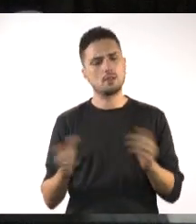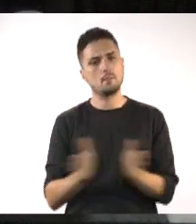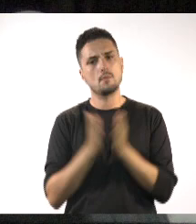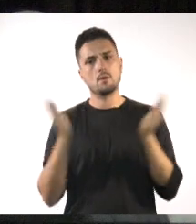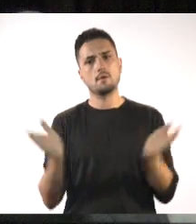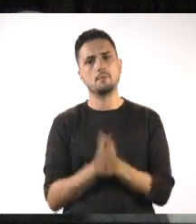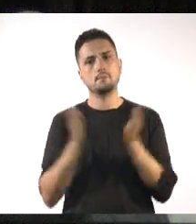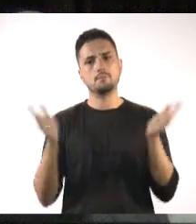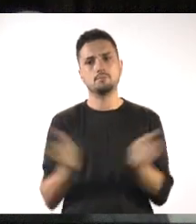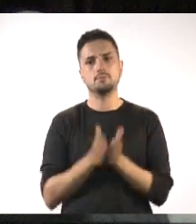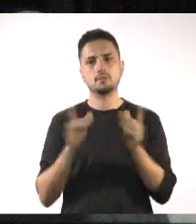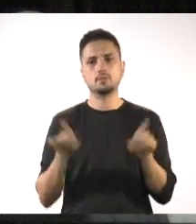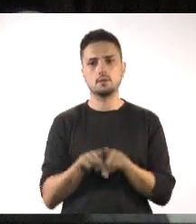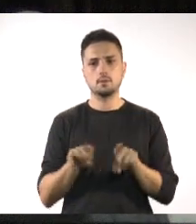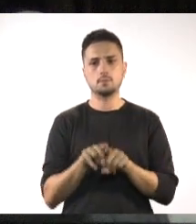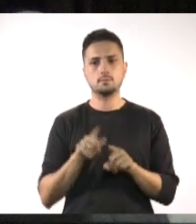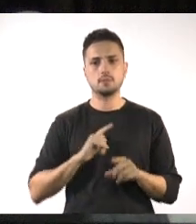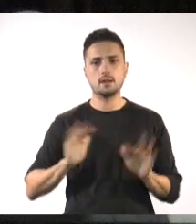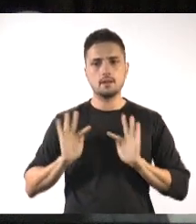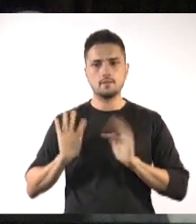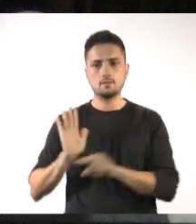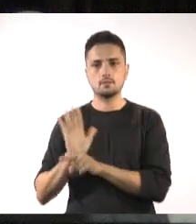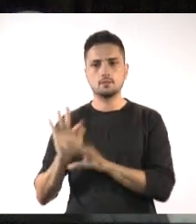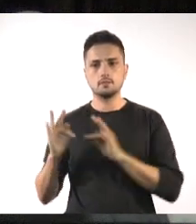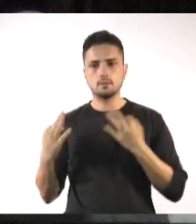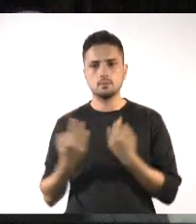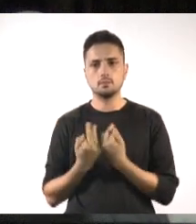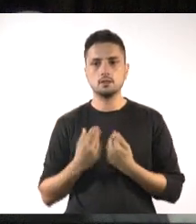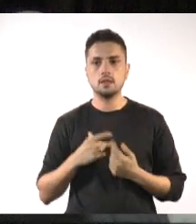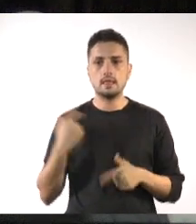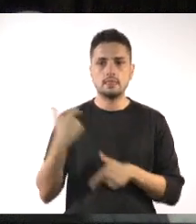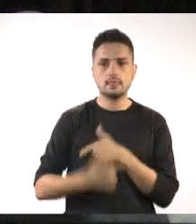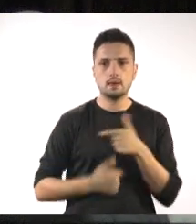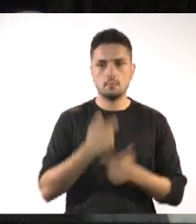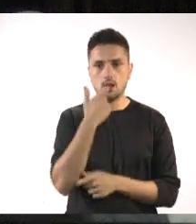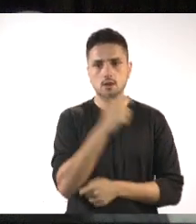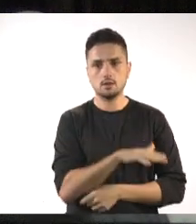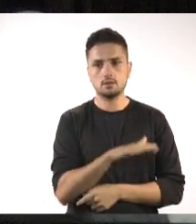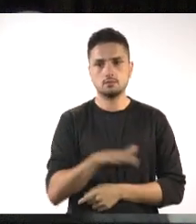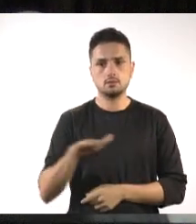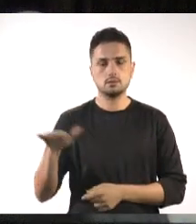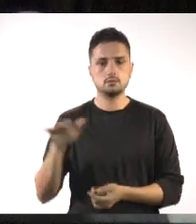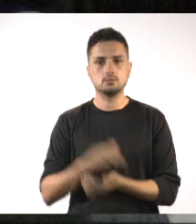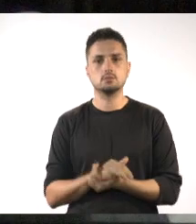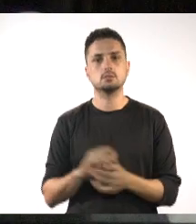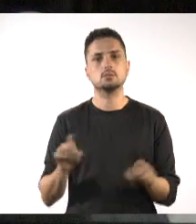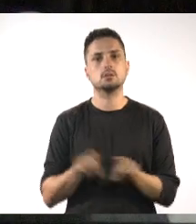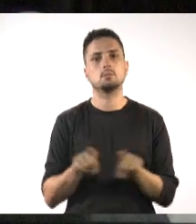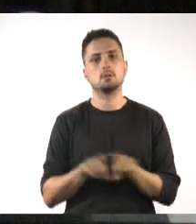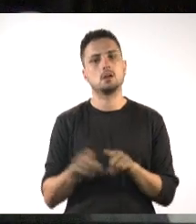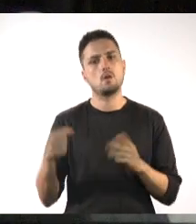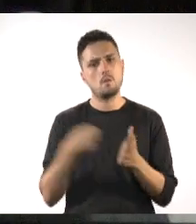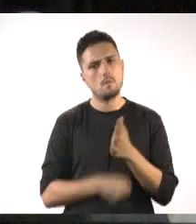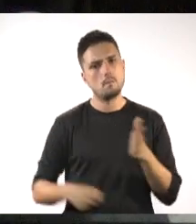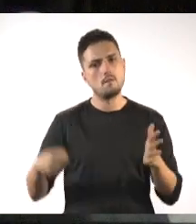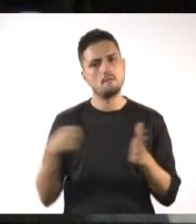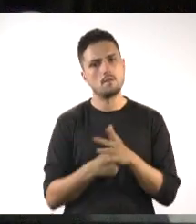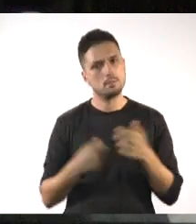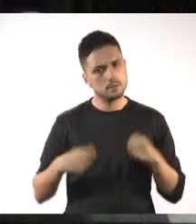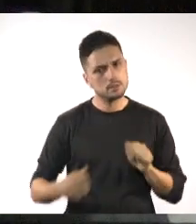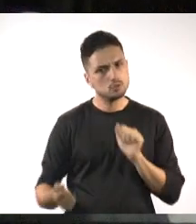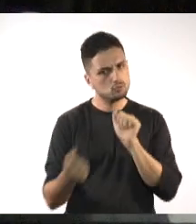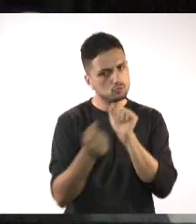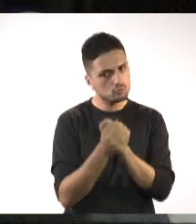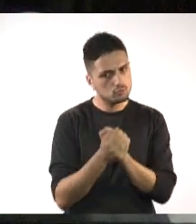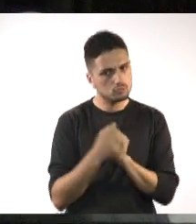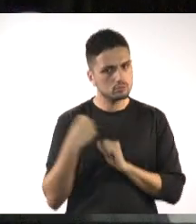vulnerabilidade e desproteção das famílias. O trabalho infantil são combates que temos que fazer juntos.